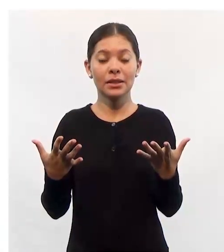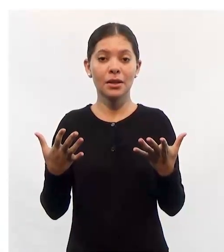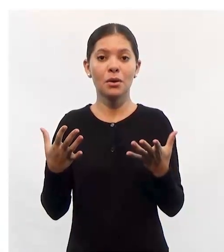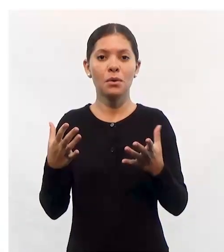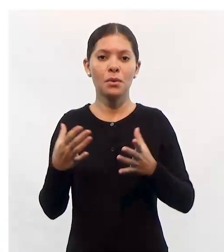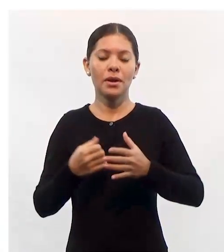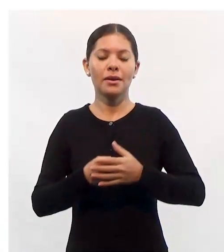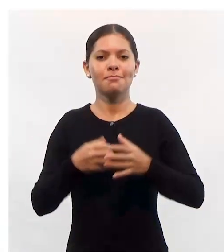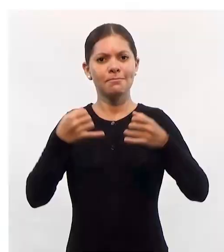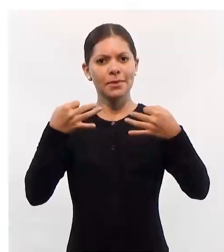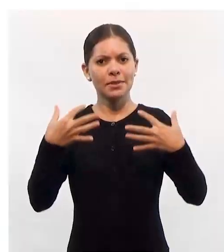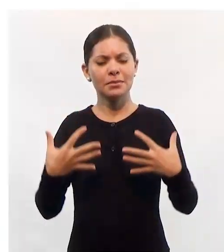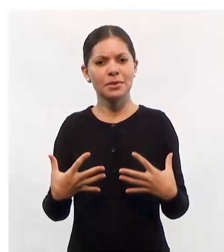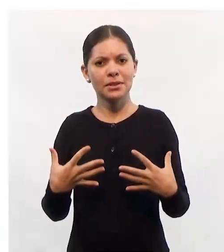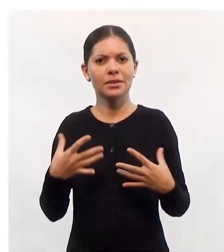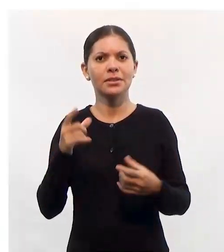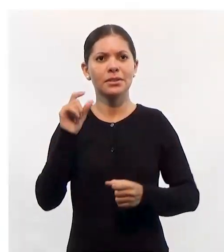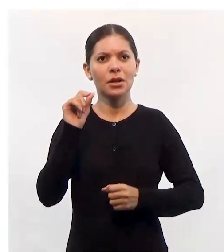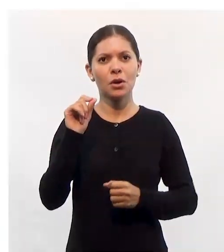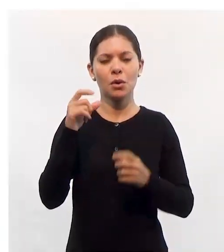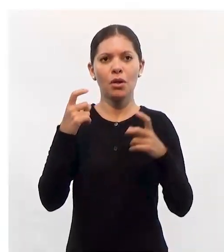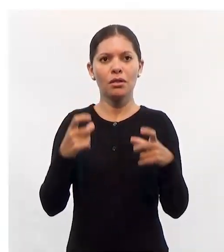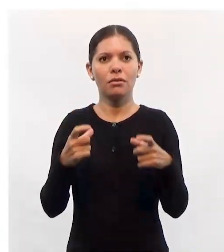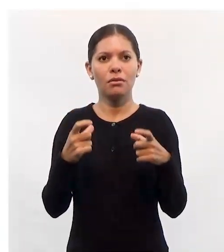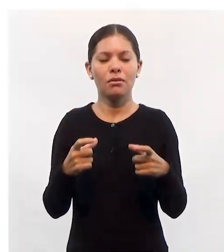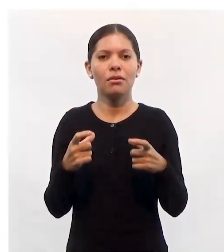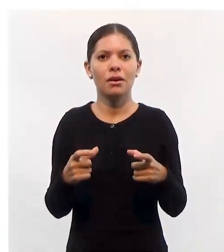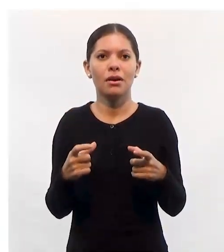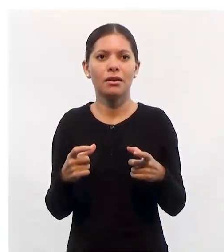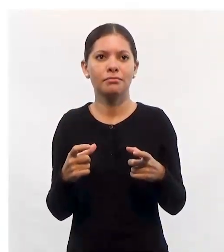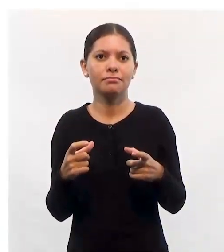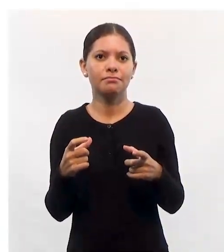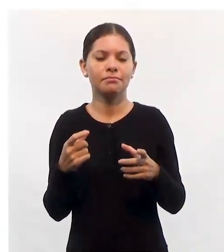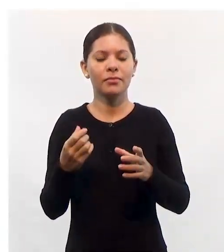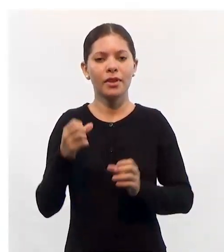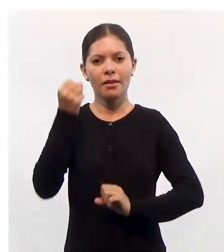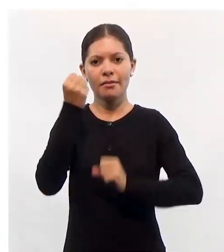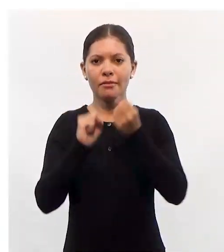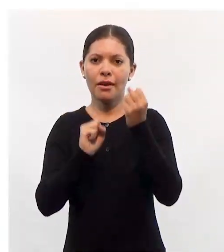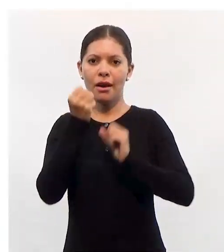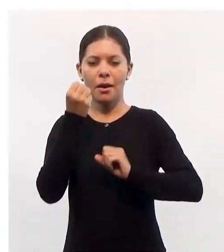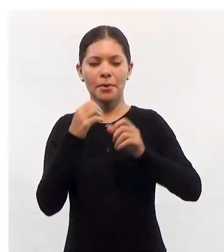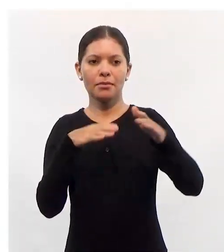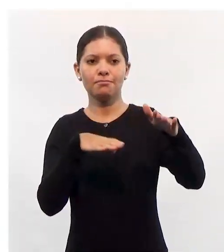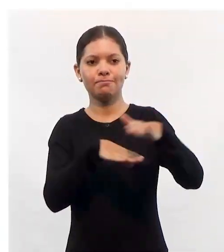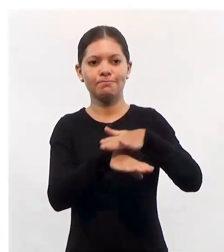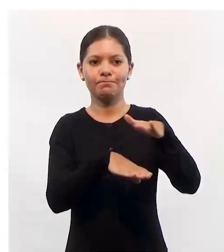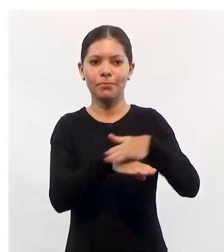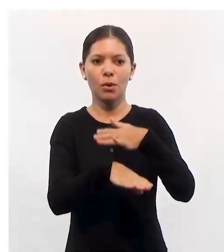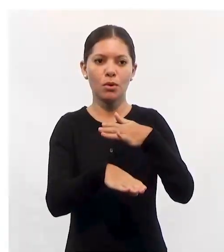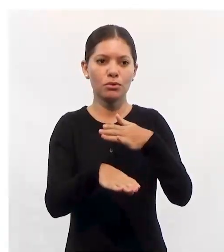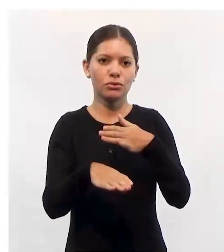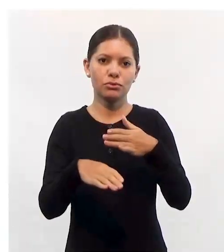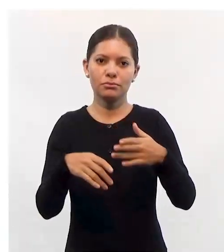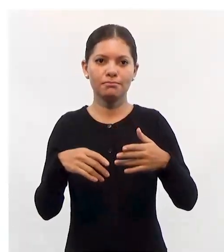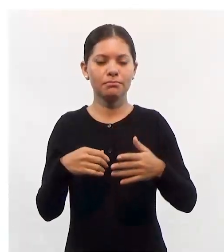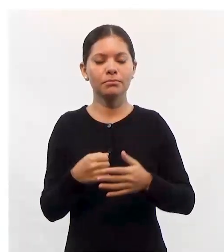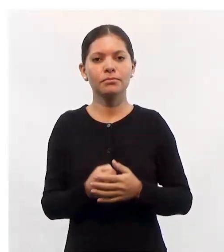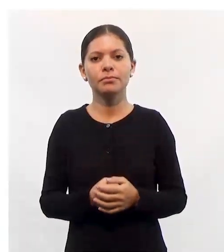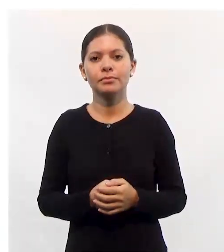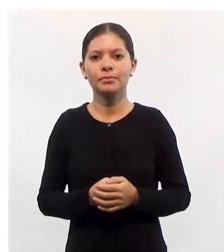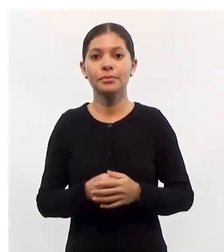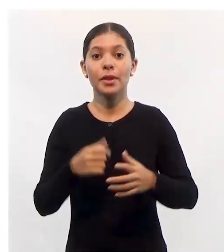Então, a definição da localização das instalações, seja ela fábricas, depósitos, terminais, é um